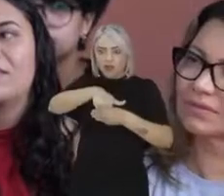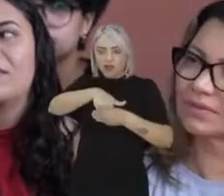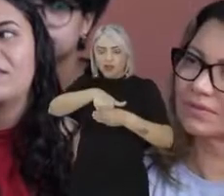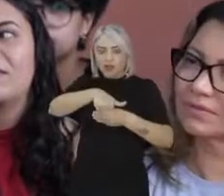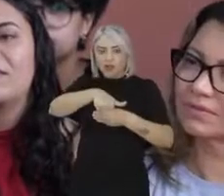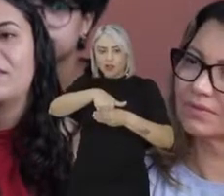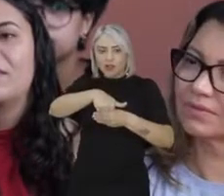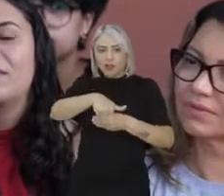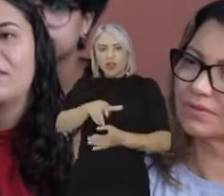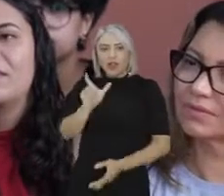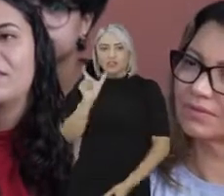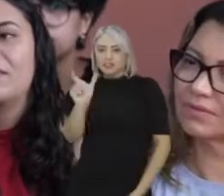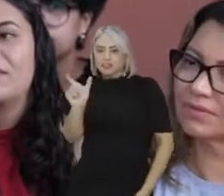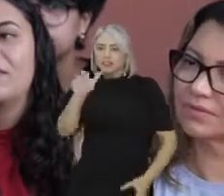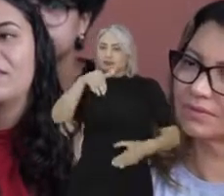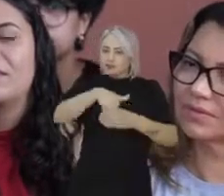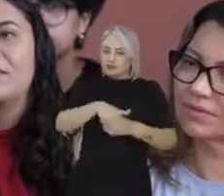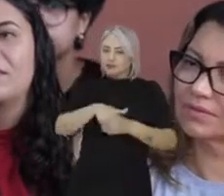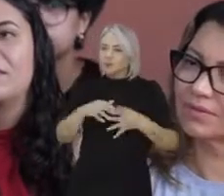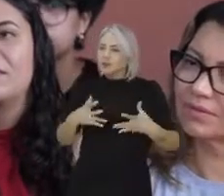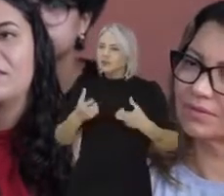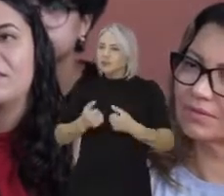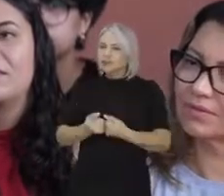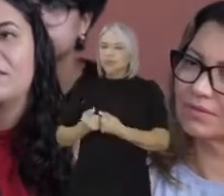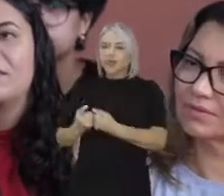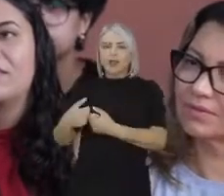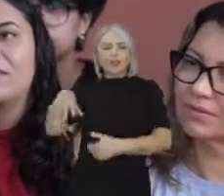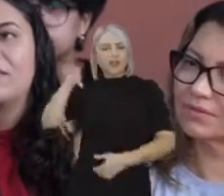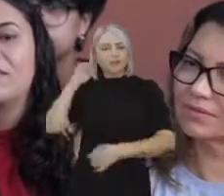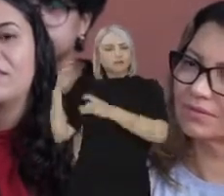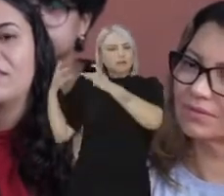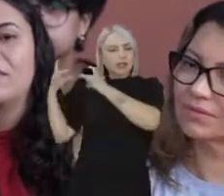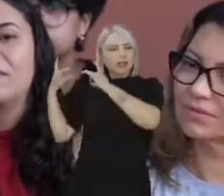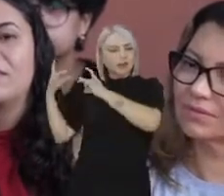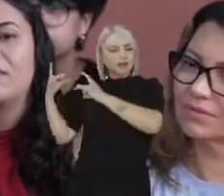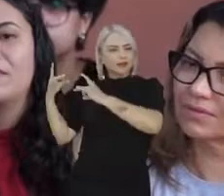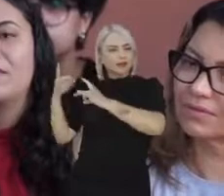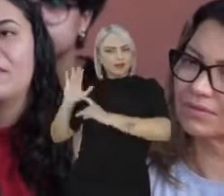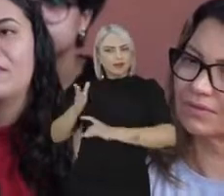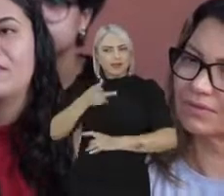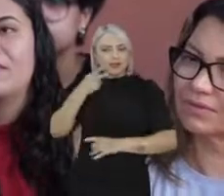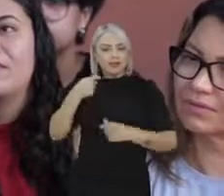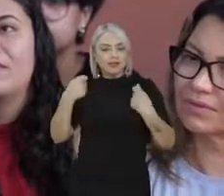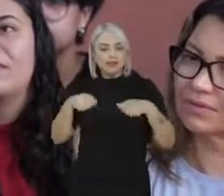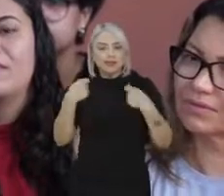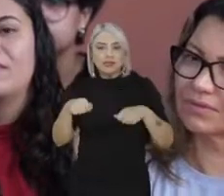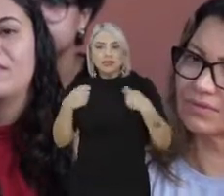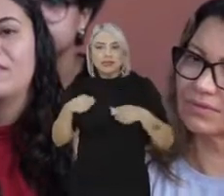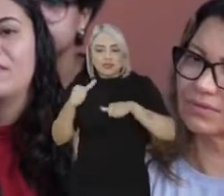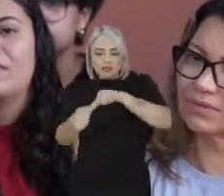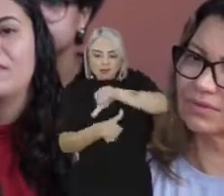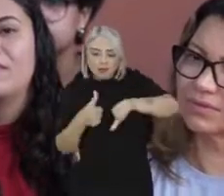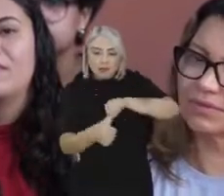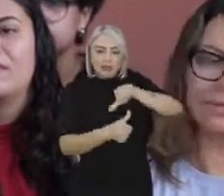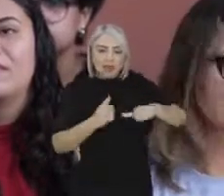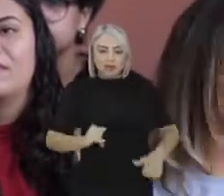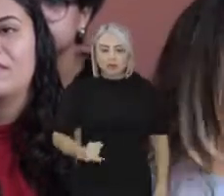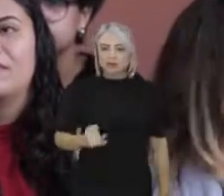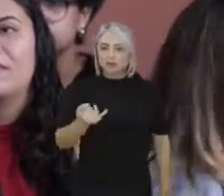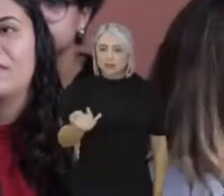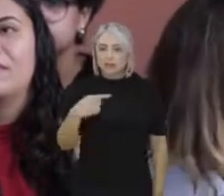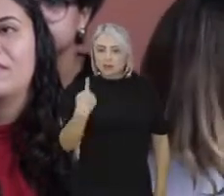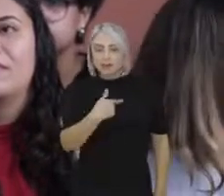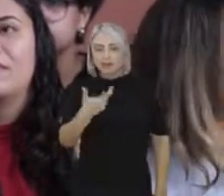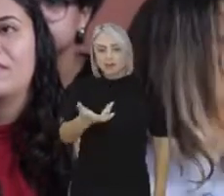Tudo isso que a gente ouviu aqui, os nossos companheiros falarem, da necessidade das mudanças, das oportunidades que nós queremos,